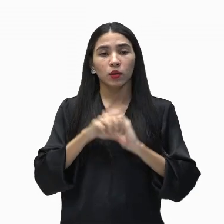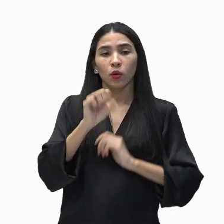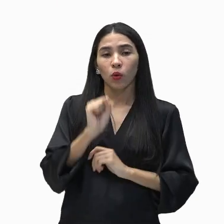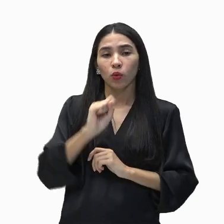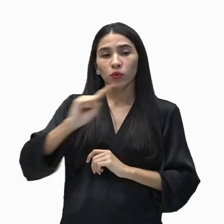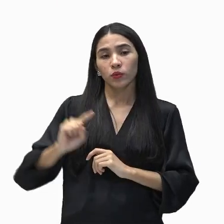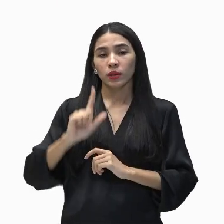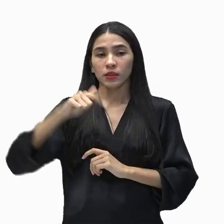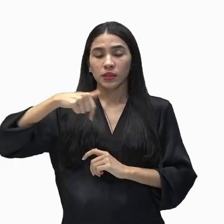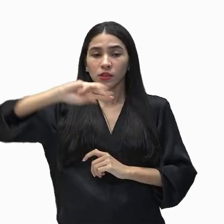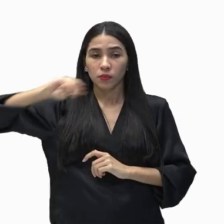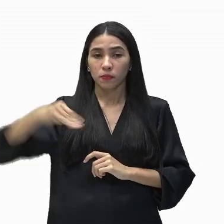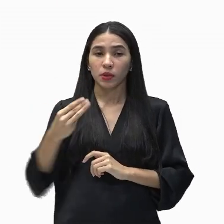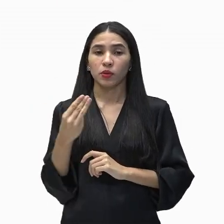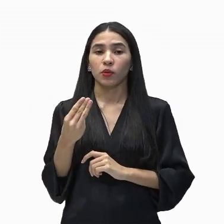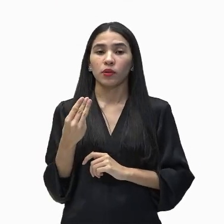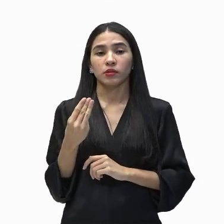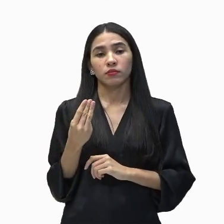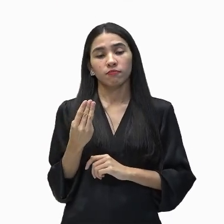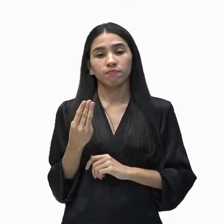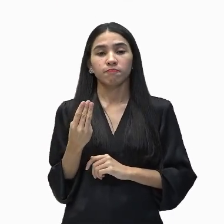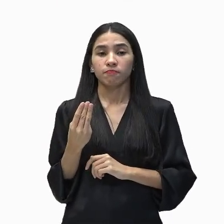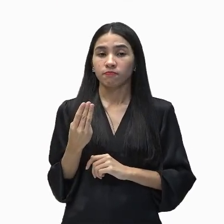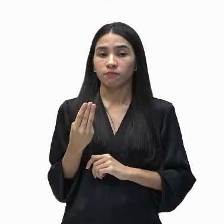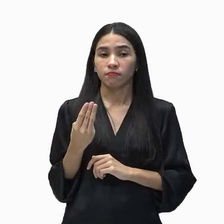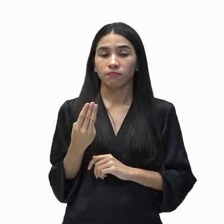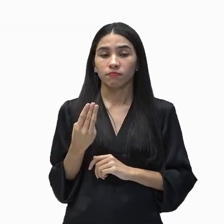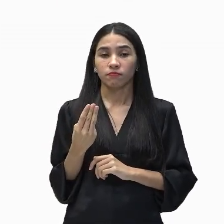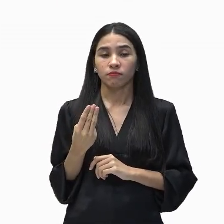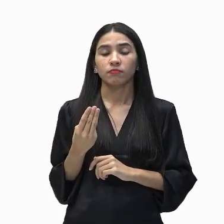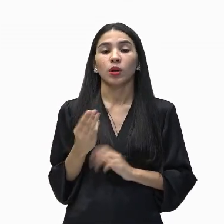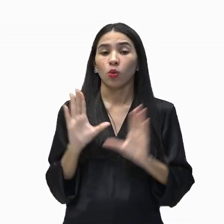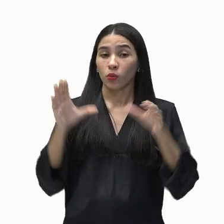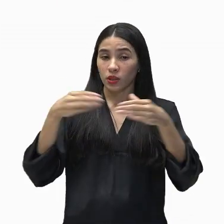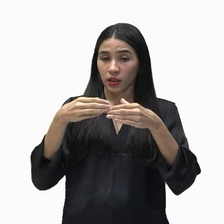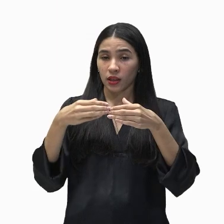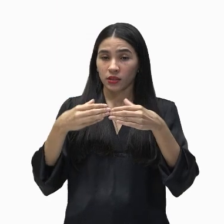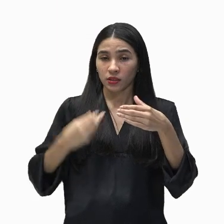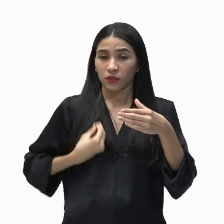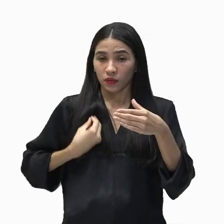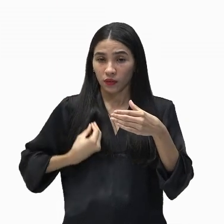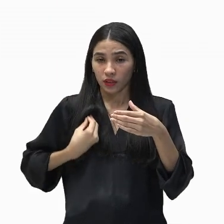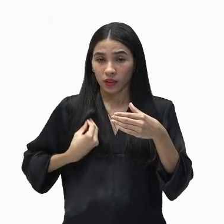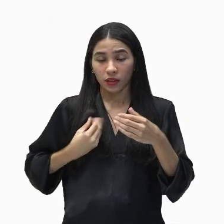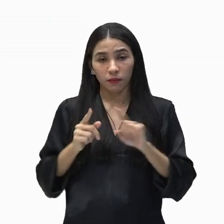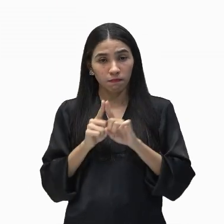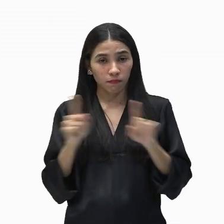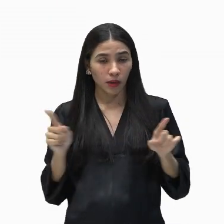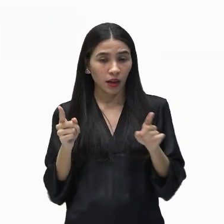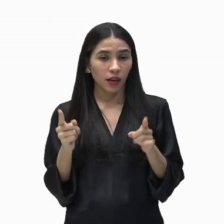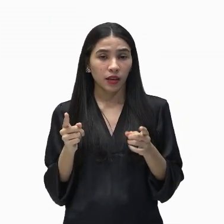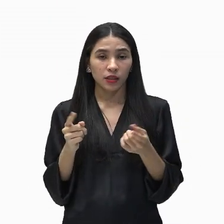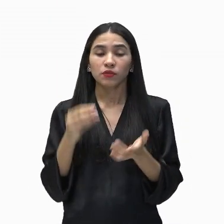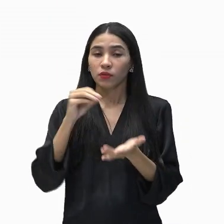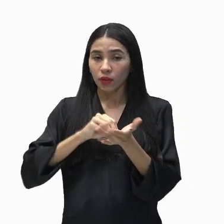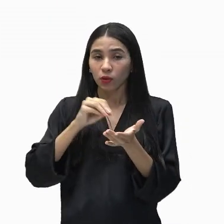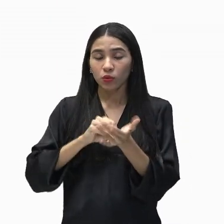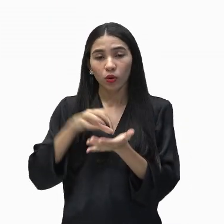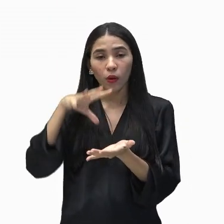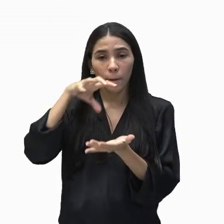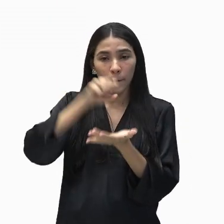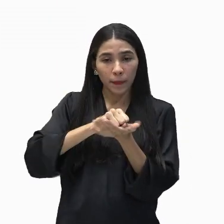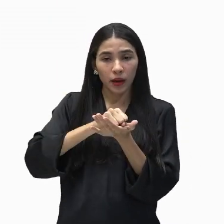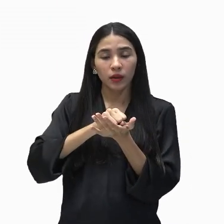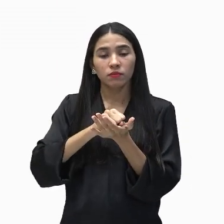8,7 milhões. Isso aí é uma estimativa de seres vivos, porém, nem todos foram catalogados ou